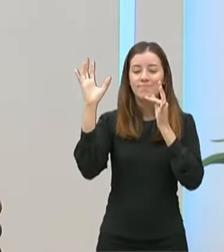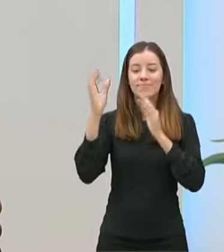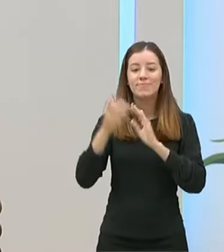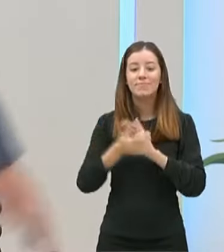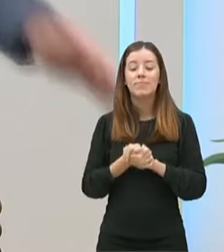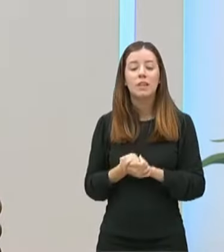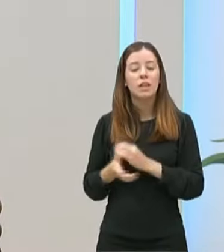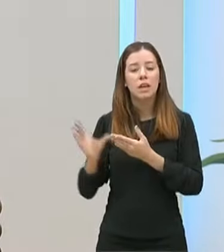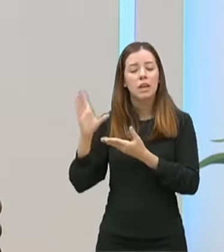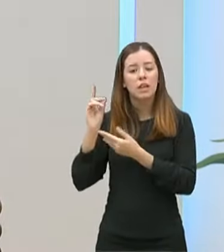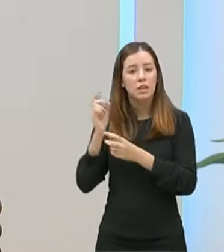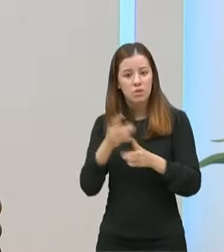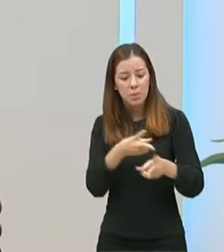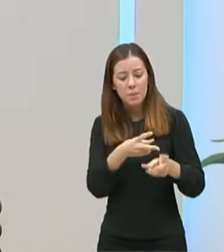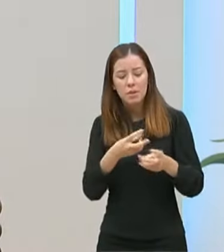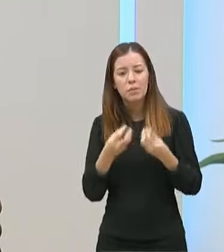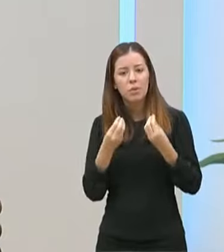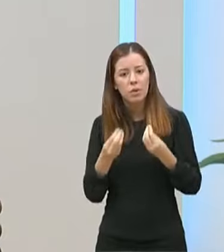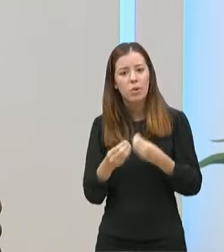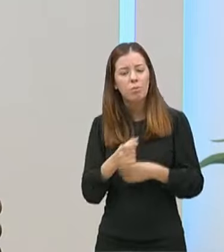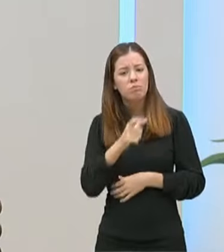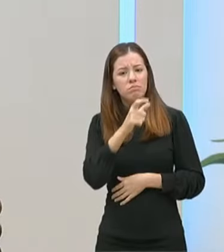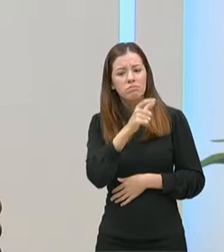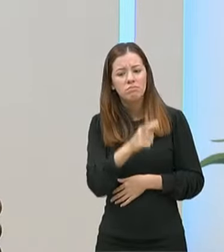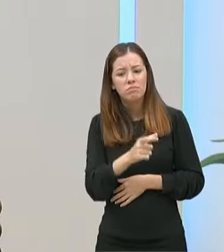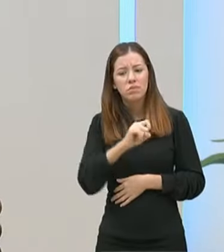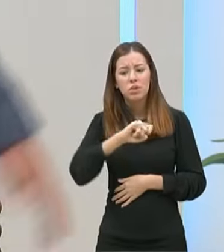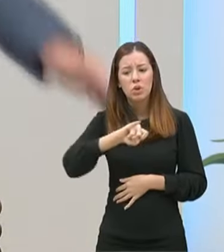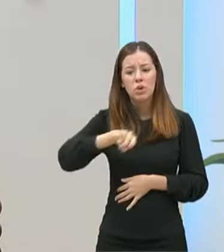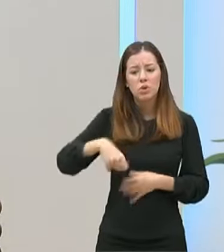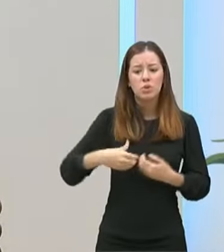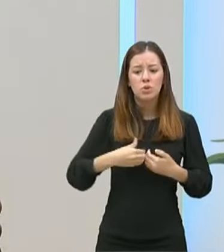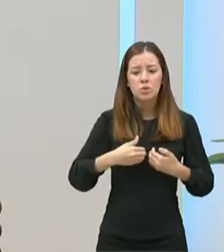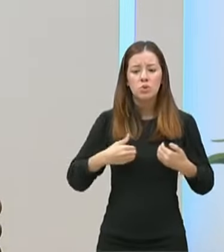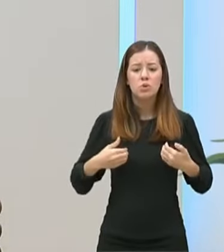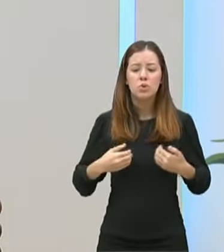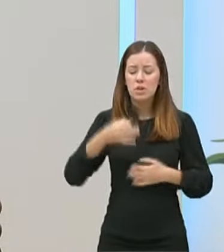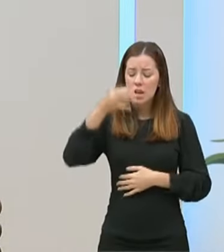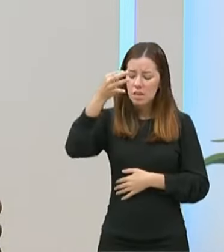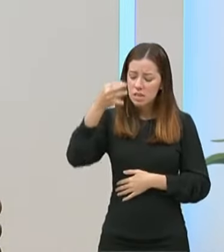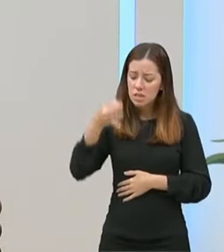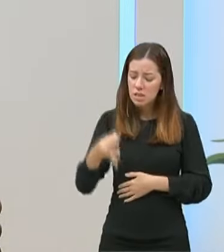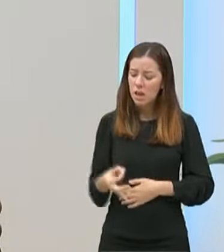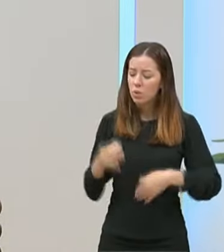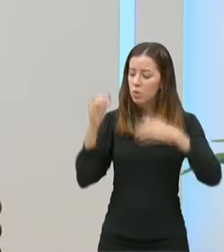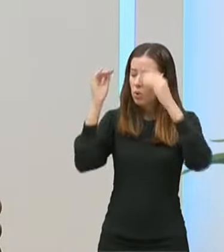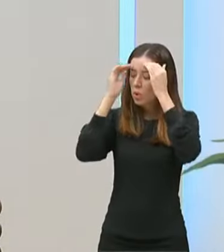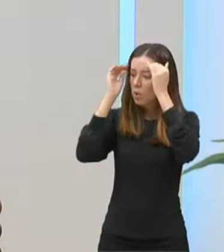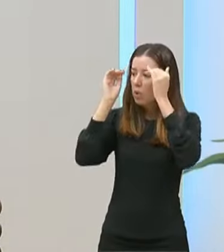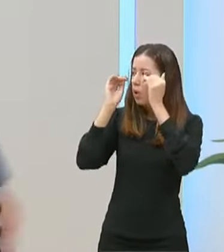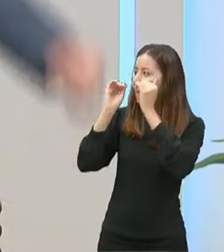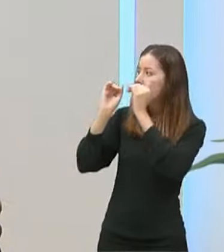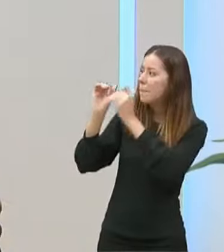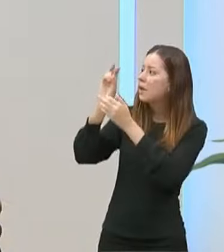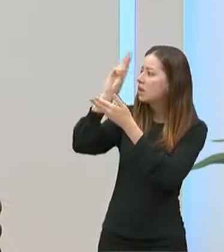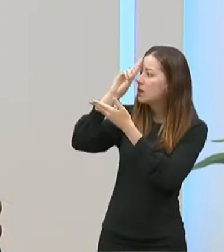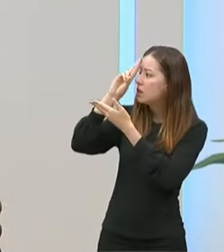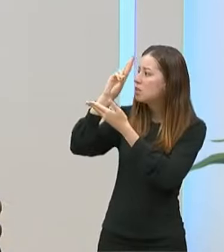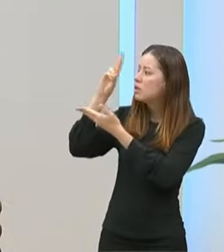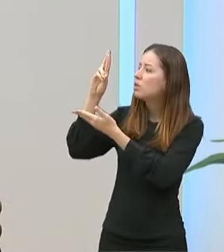José, Deus viu a santidade de José, Deus viu o temor de José para com ele